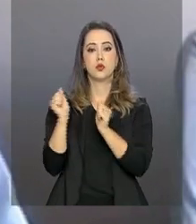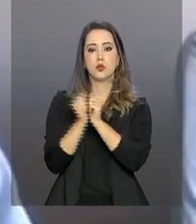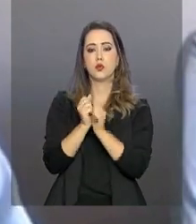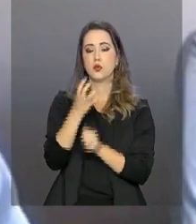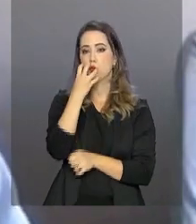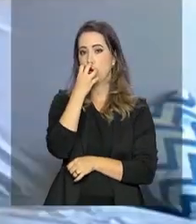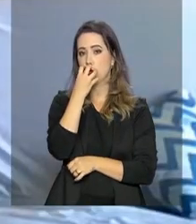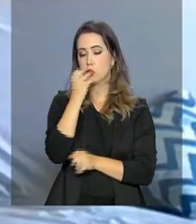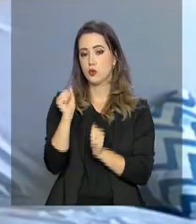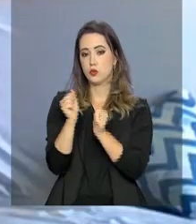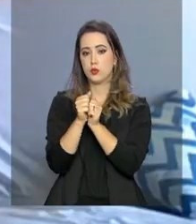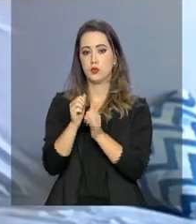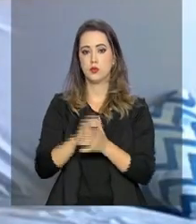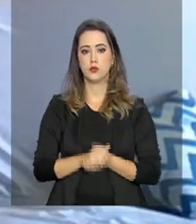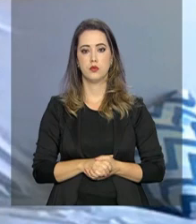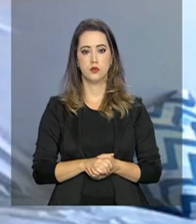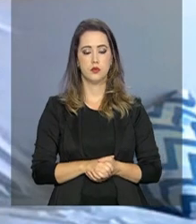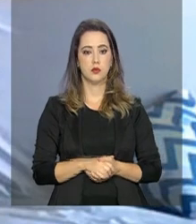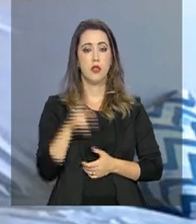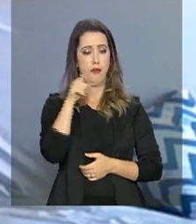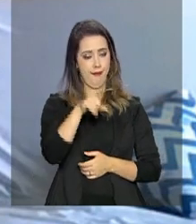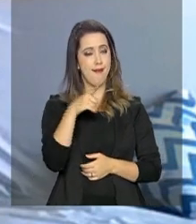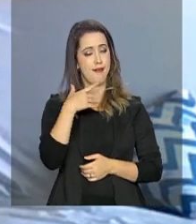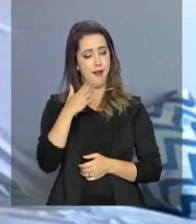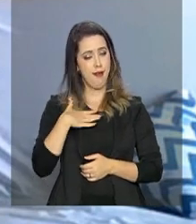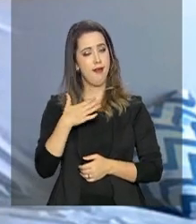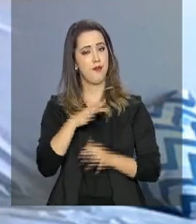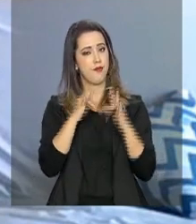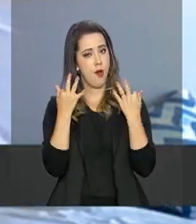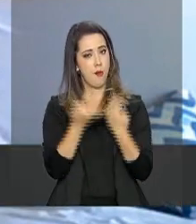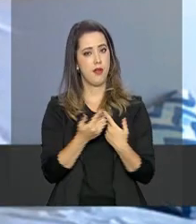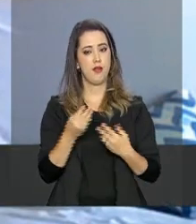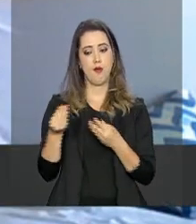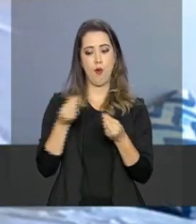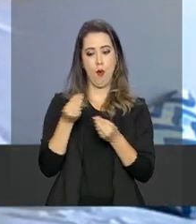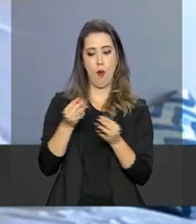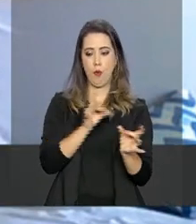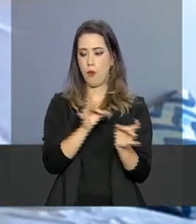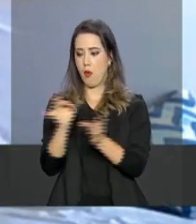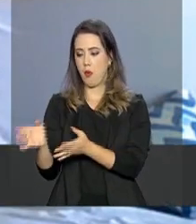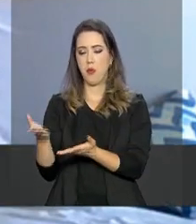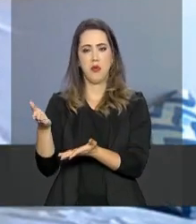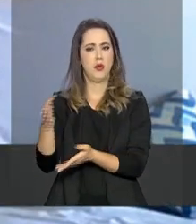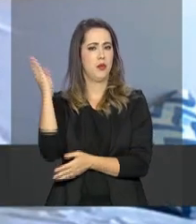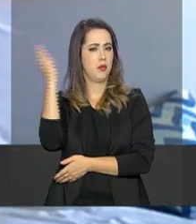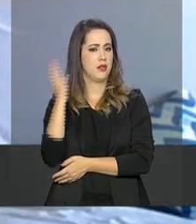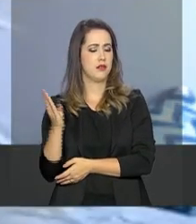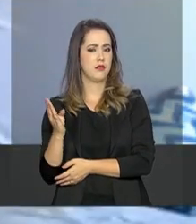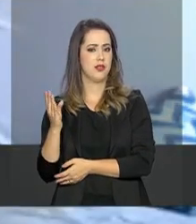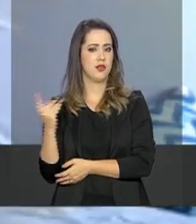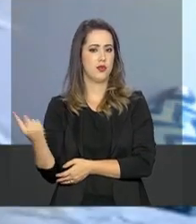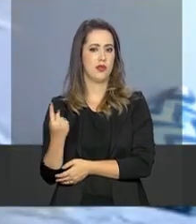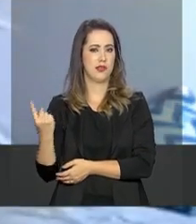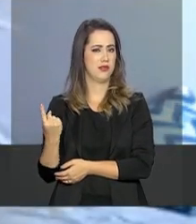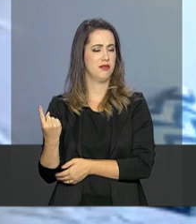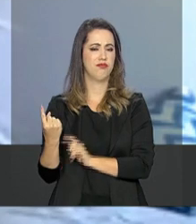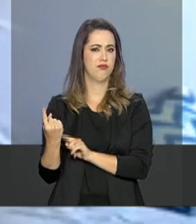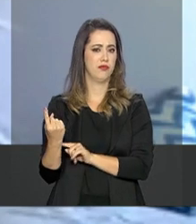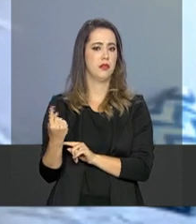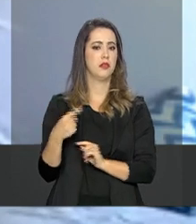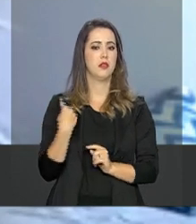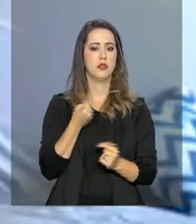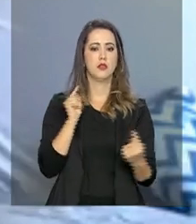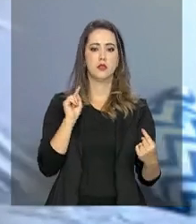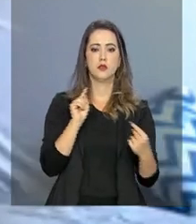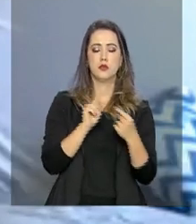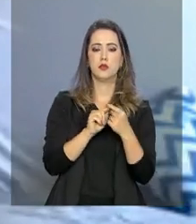sua cachorrinha. na verdade, ela é parte da família, né? Então, não tinha como a gente deixar ela no Brasil. Como a gente tem o